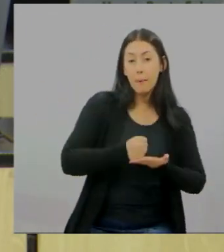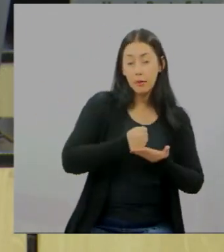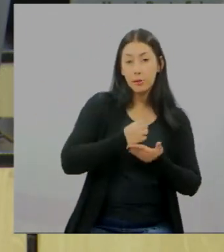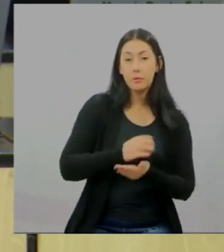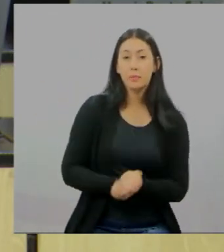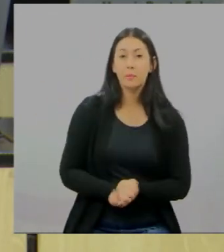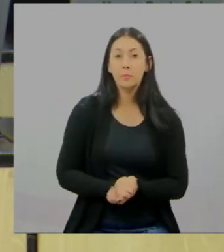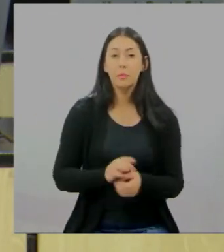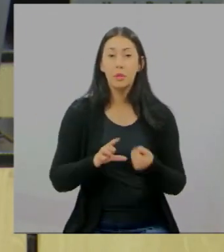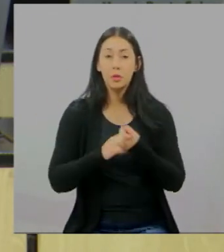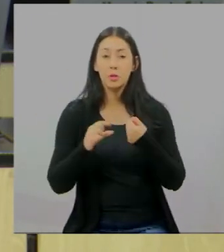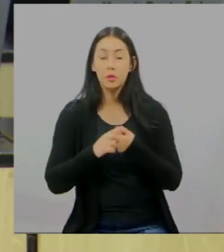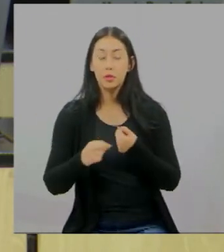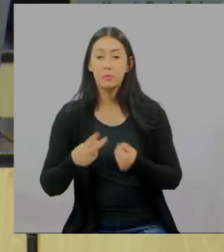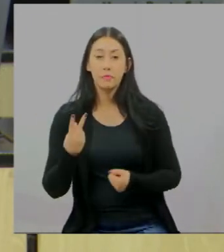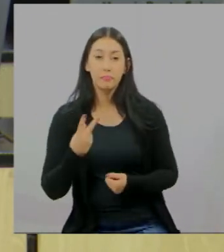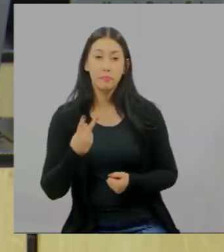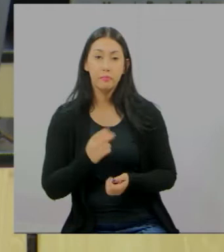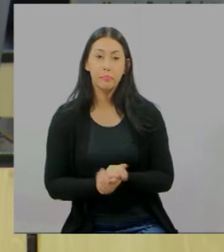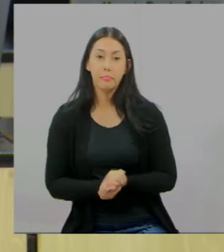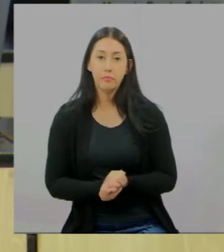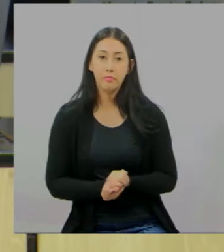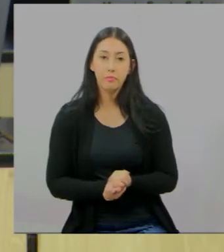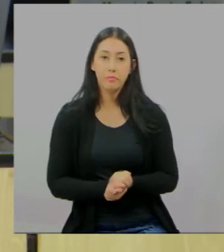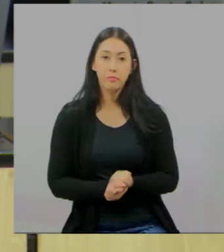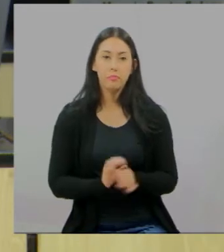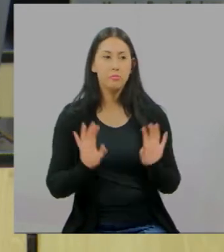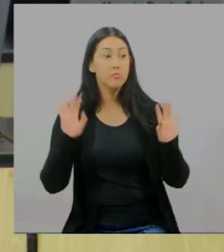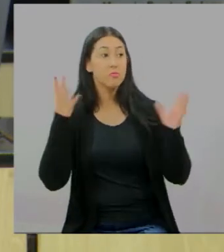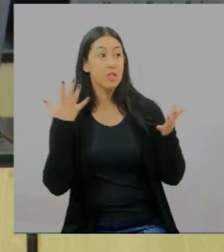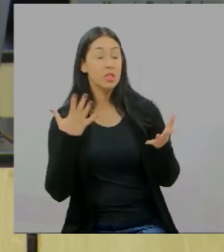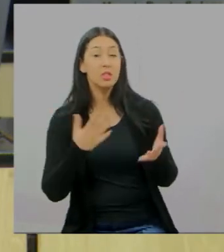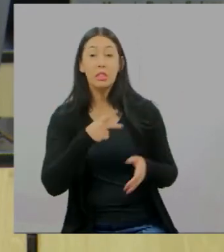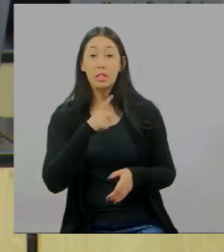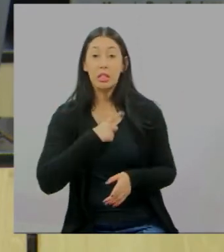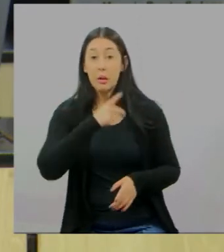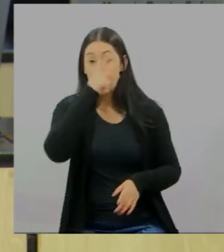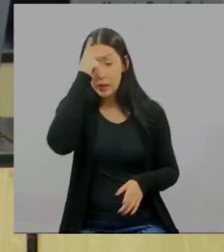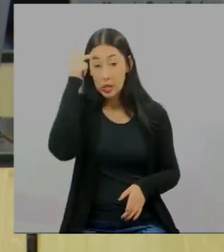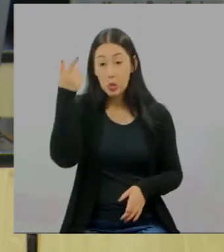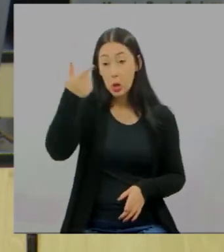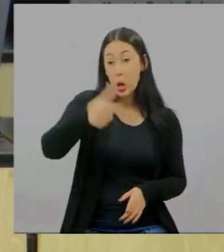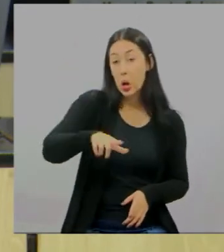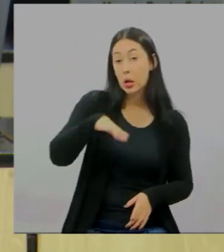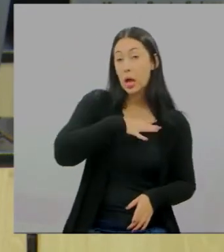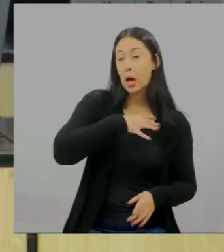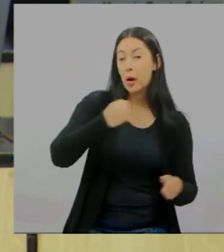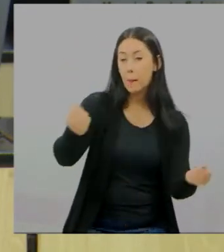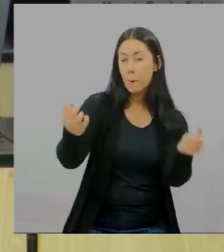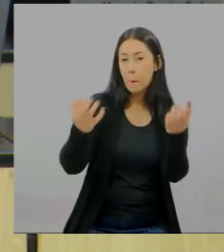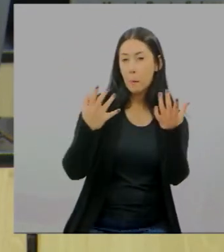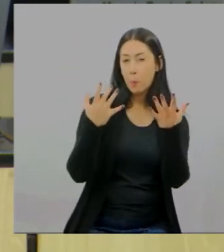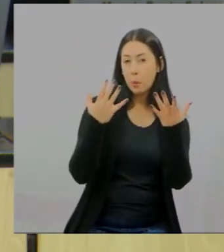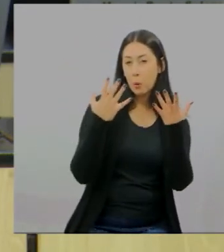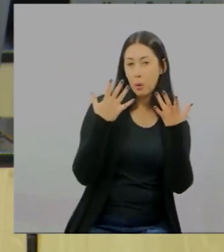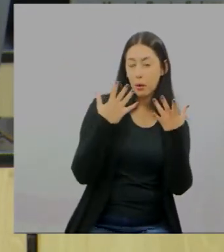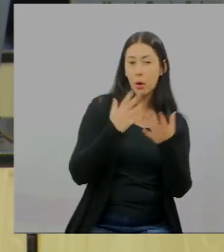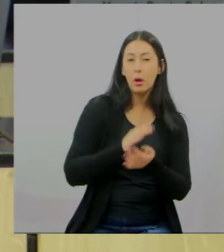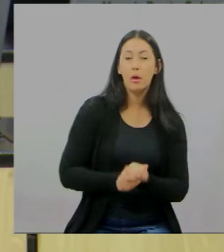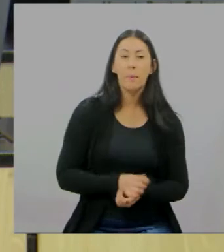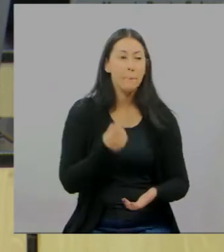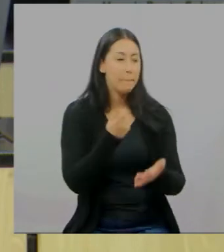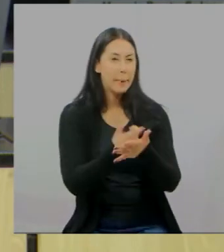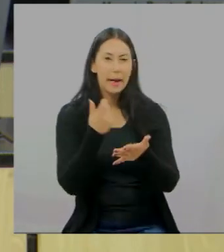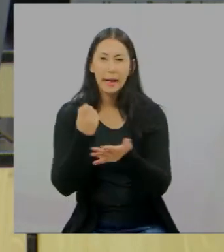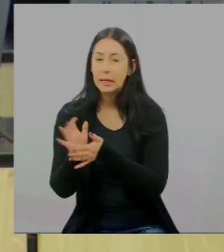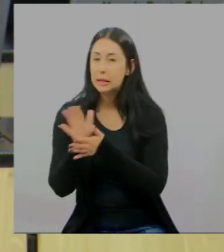Artigo 2º. O concurso tem caráter exclusivamente cultural e turístico, sem fins lucrativos ou qualquer modalidade de sorteio ou